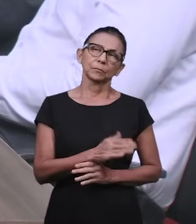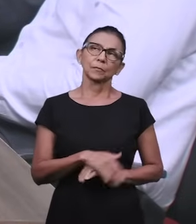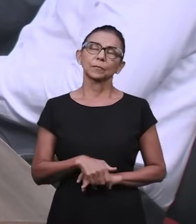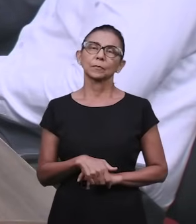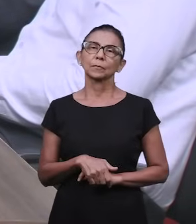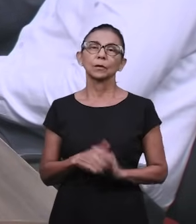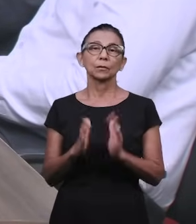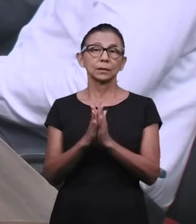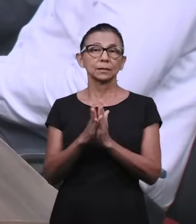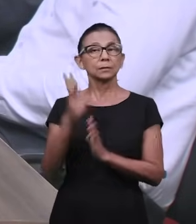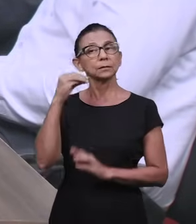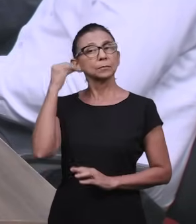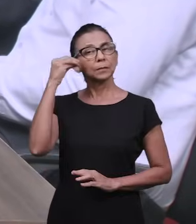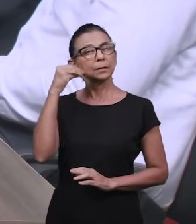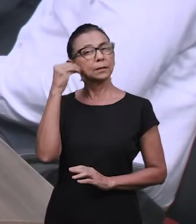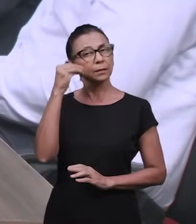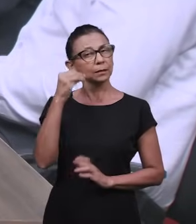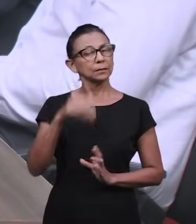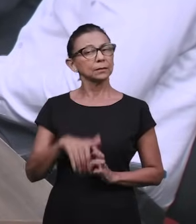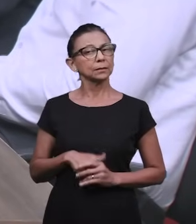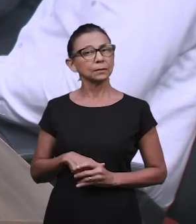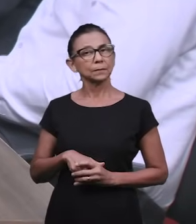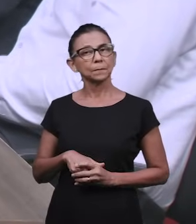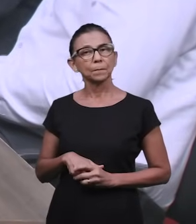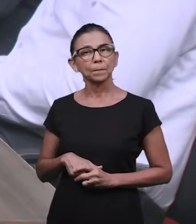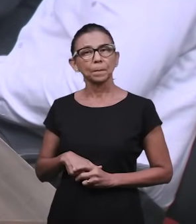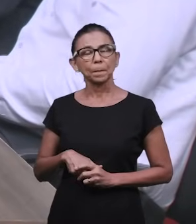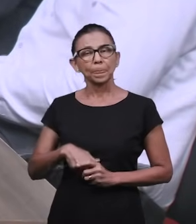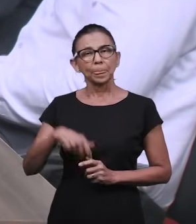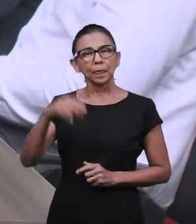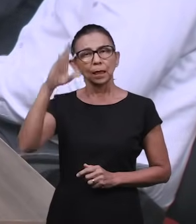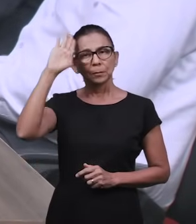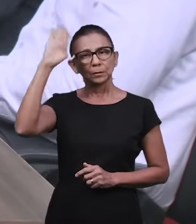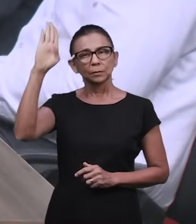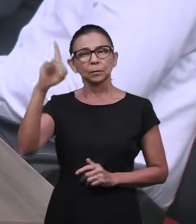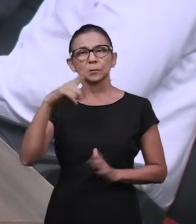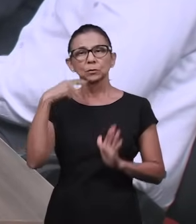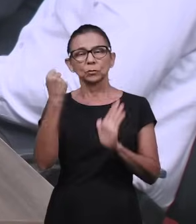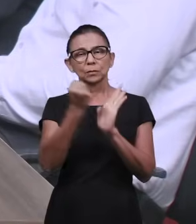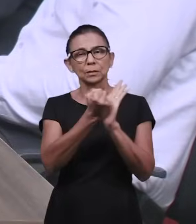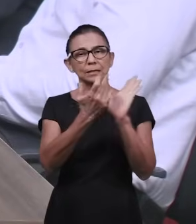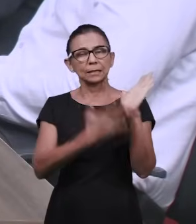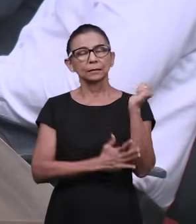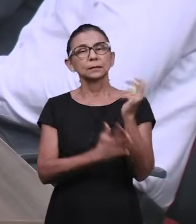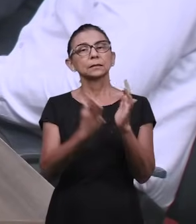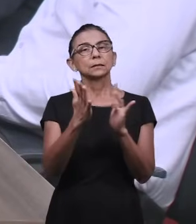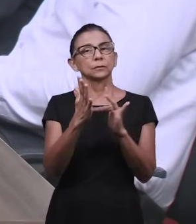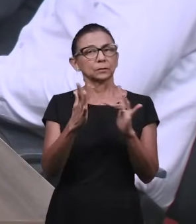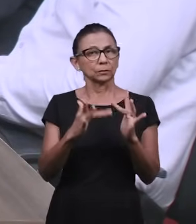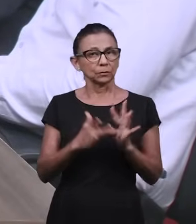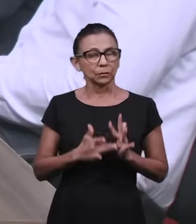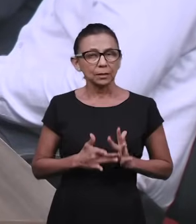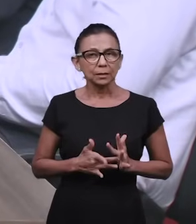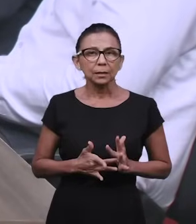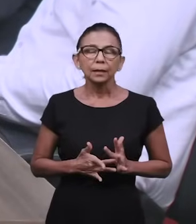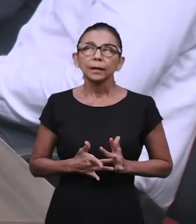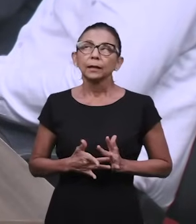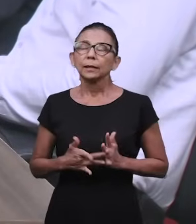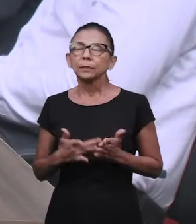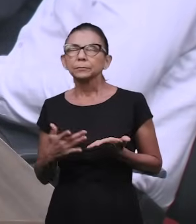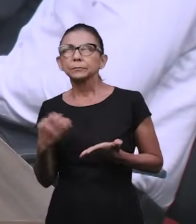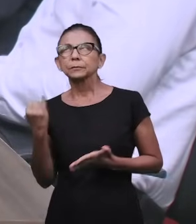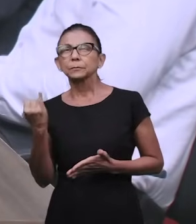e principalmente com a experiência com o sangue de Jesus. A oração é importante nós